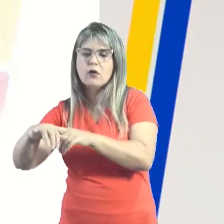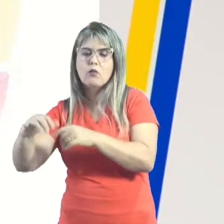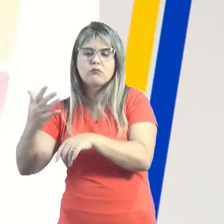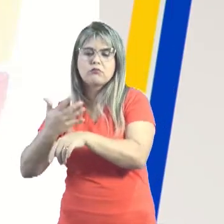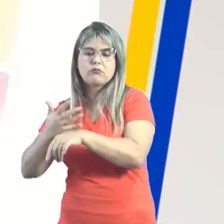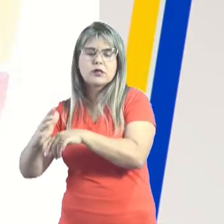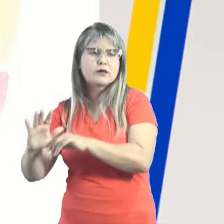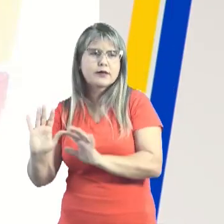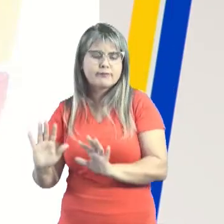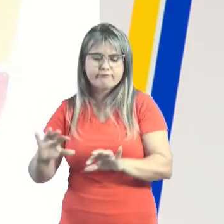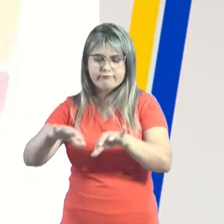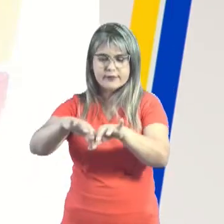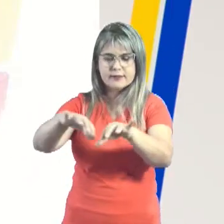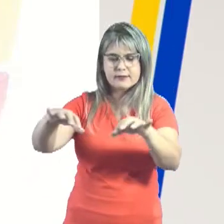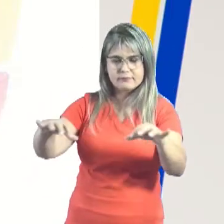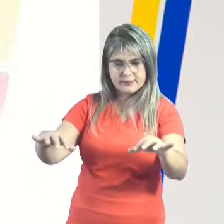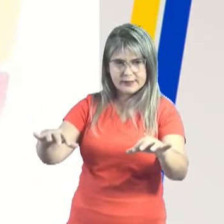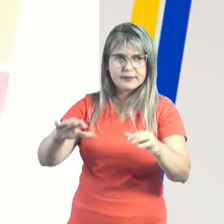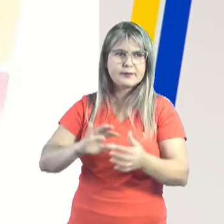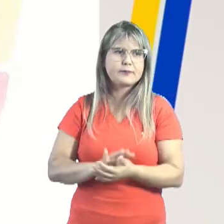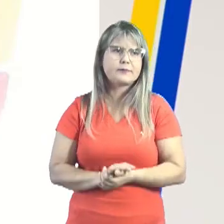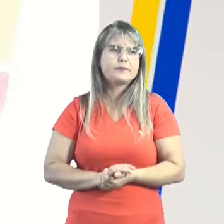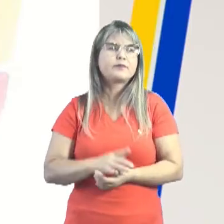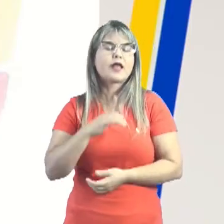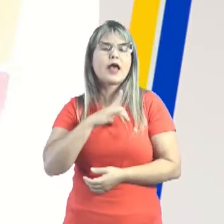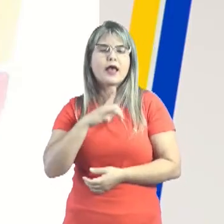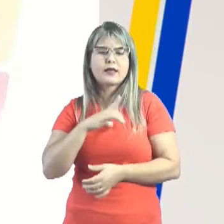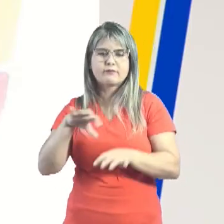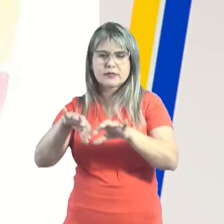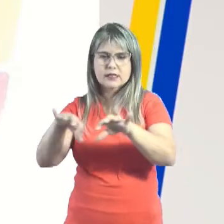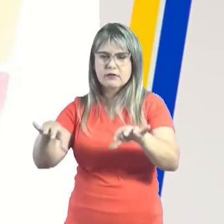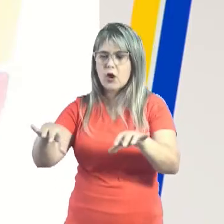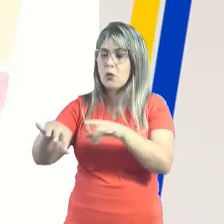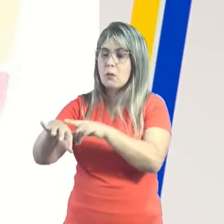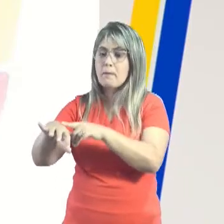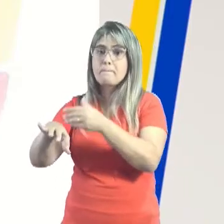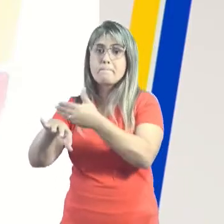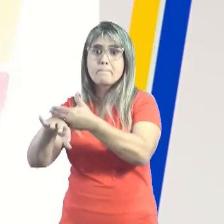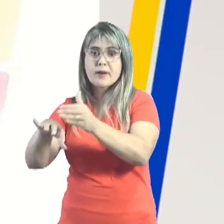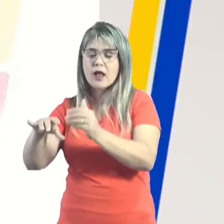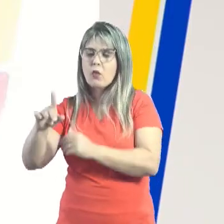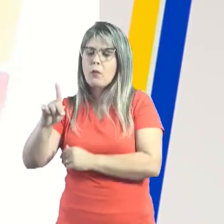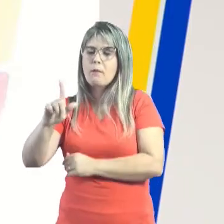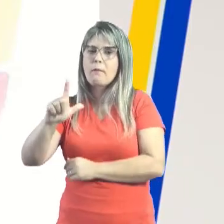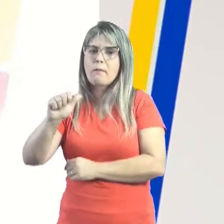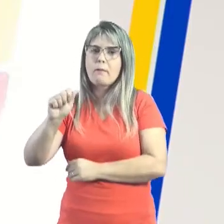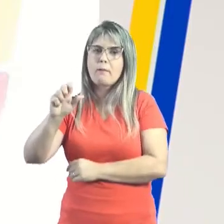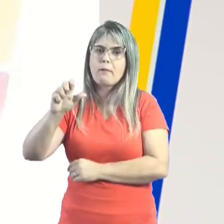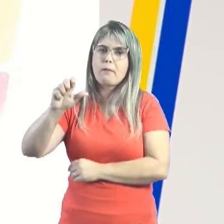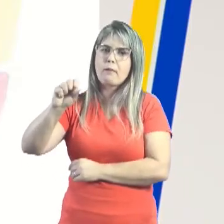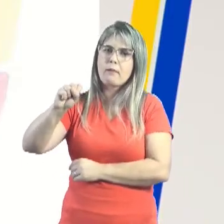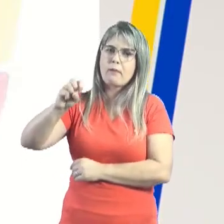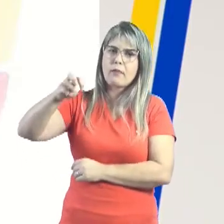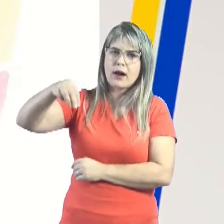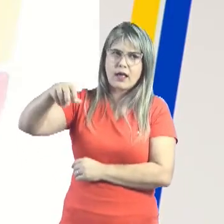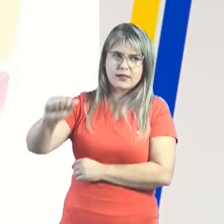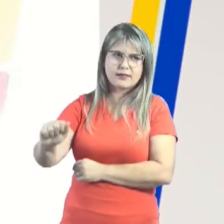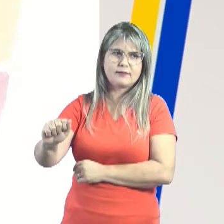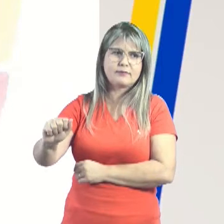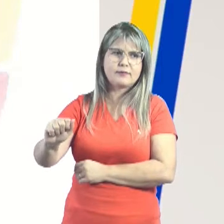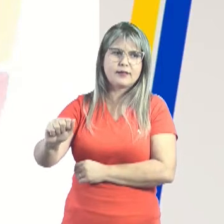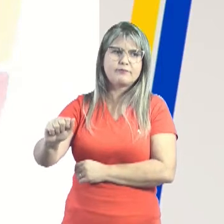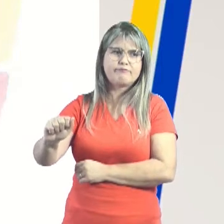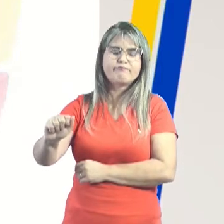que é açúcar, as gorduras e assim por diante. Estão todos no plasma sanguíneo. E as